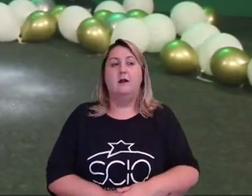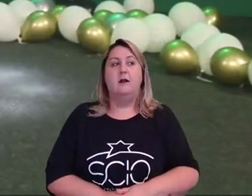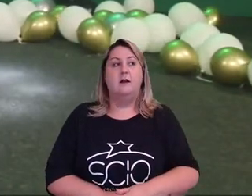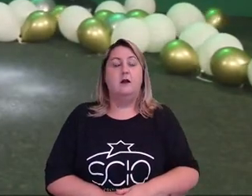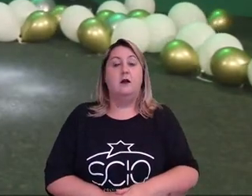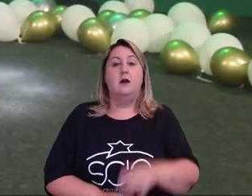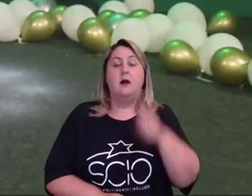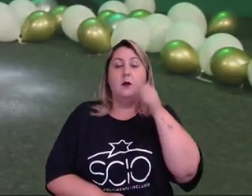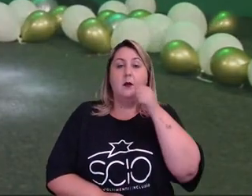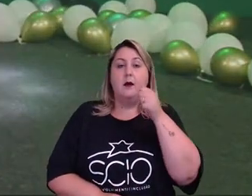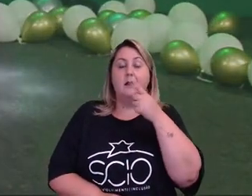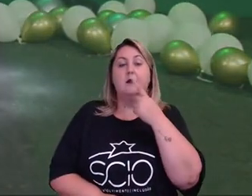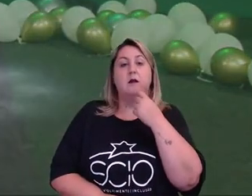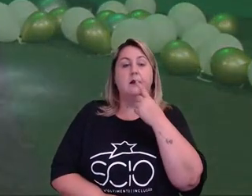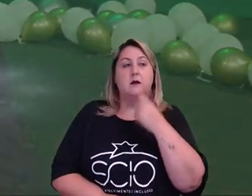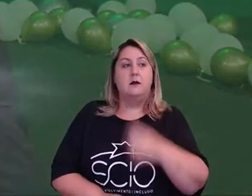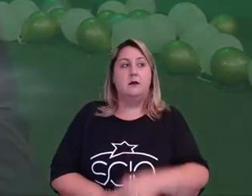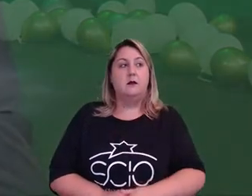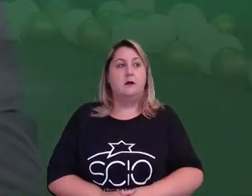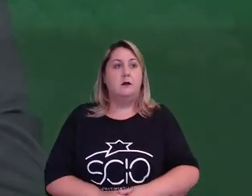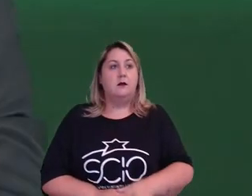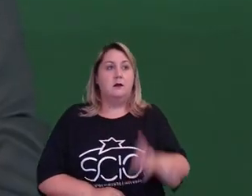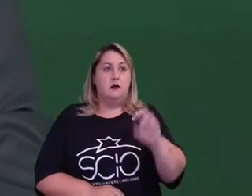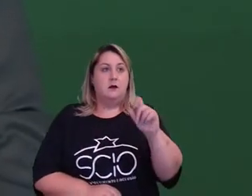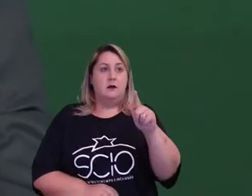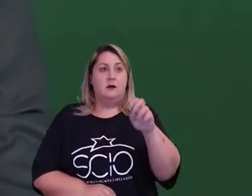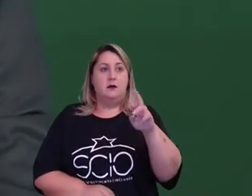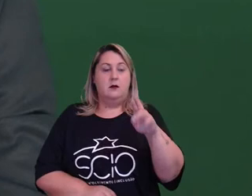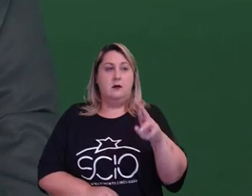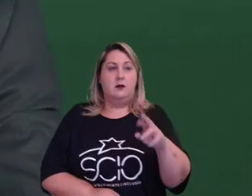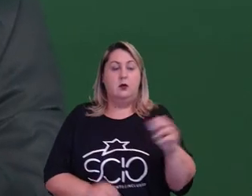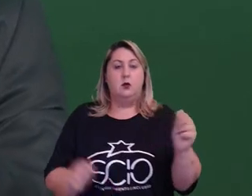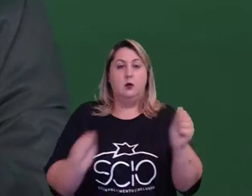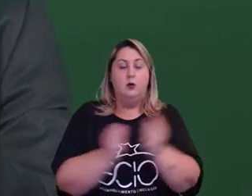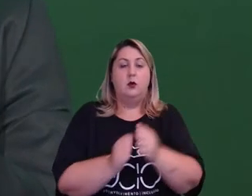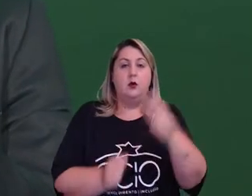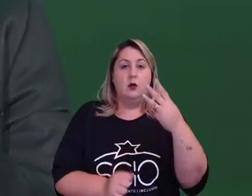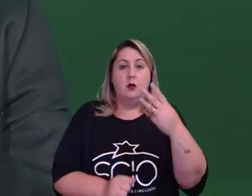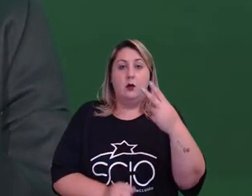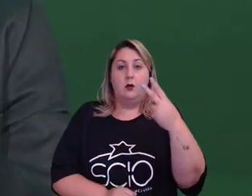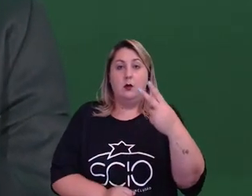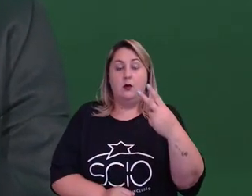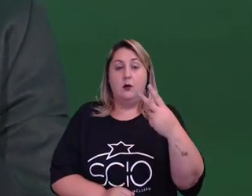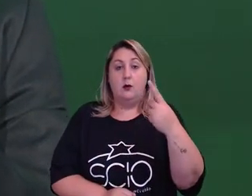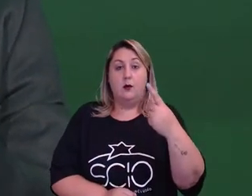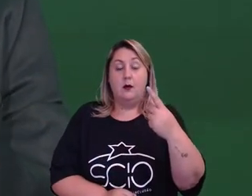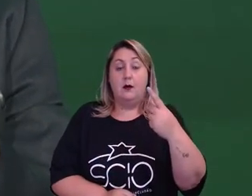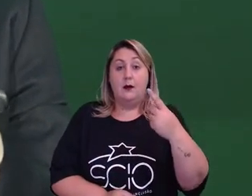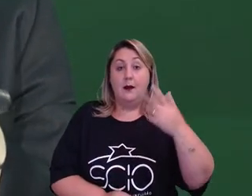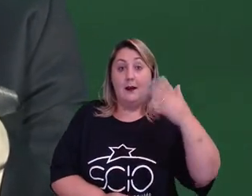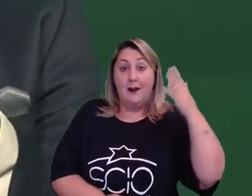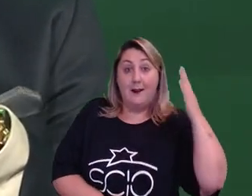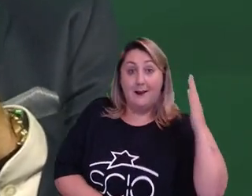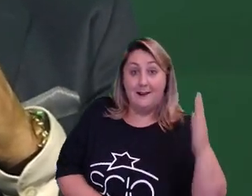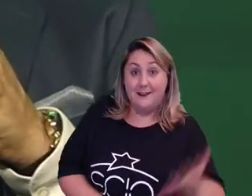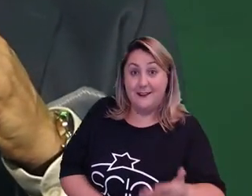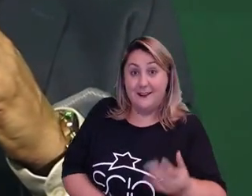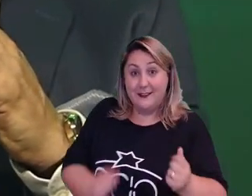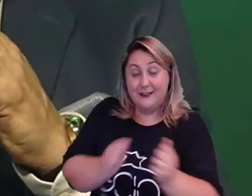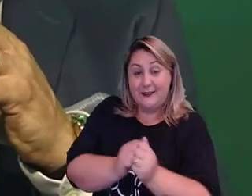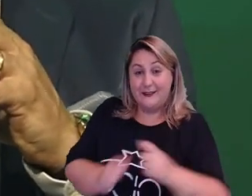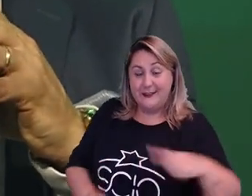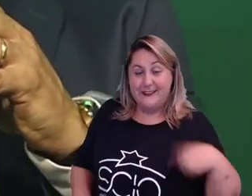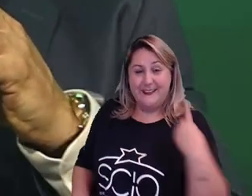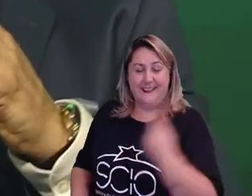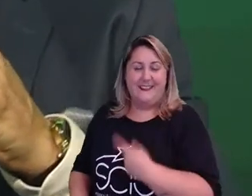Dama de Vermelho tá na pauta. Opa. De Roger Flores. Comigo. 3, dois, um, com vocês, comigo e com